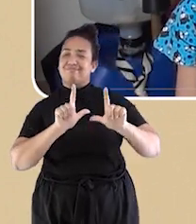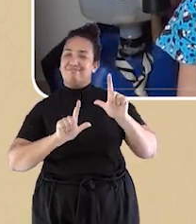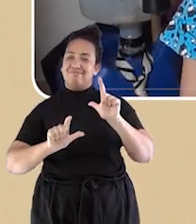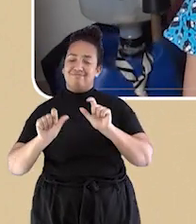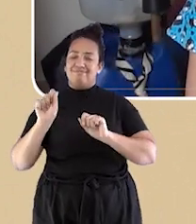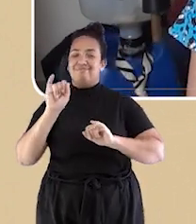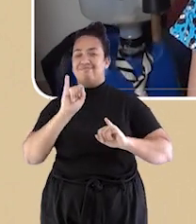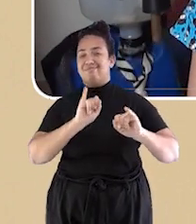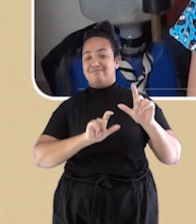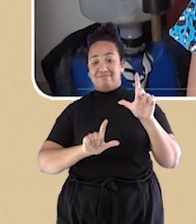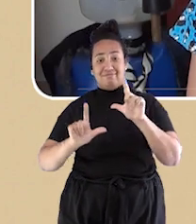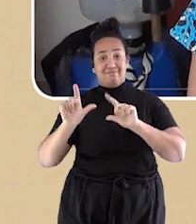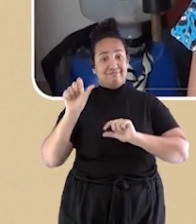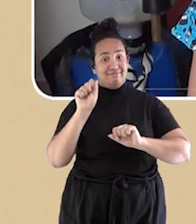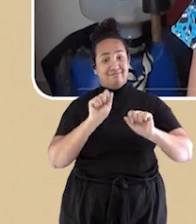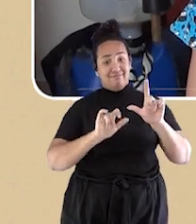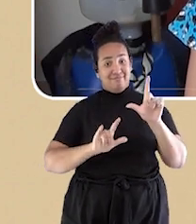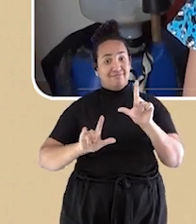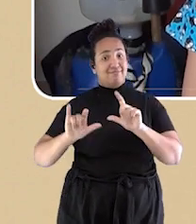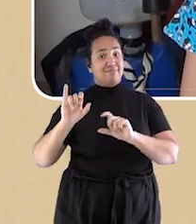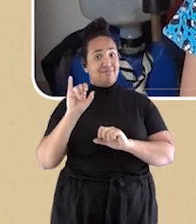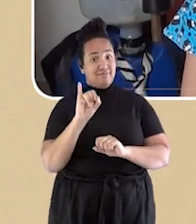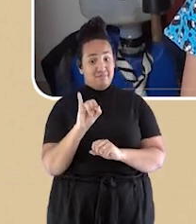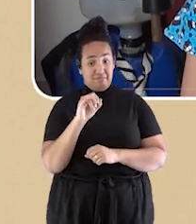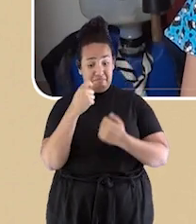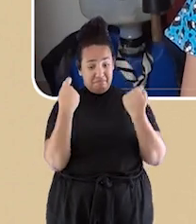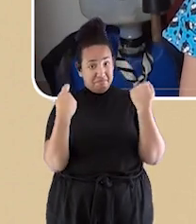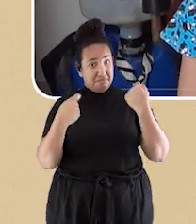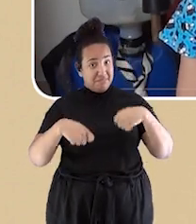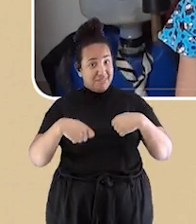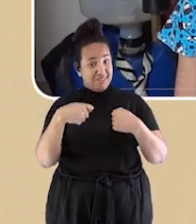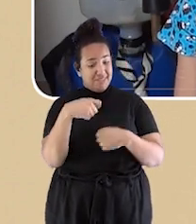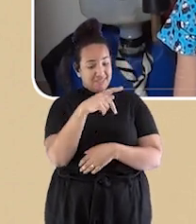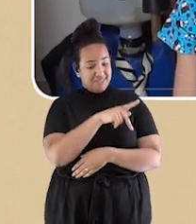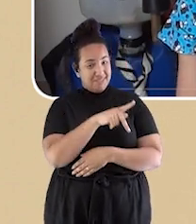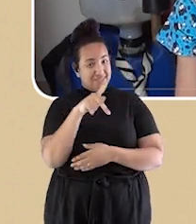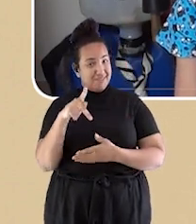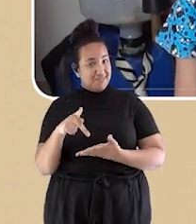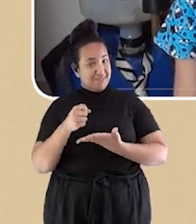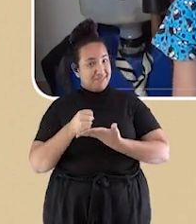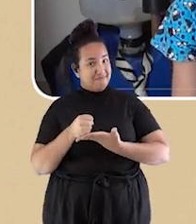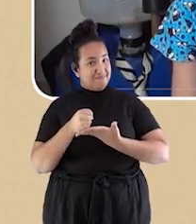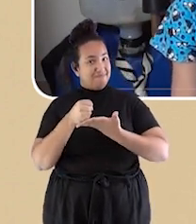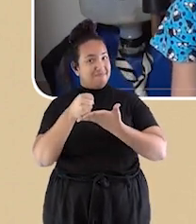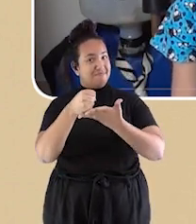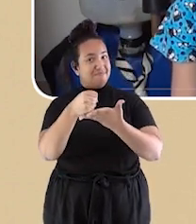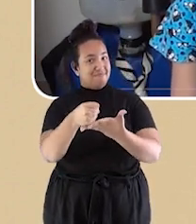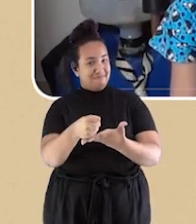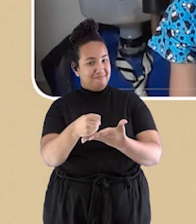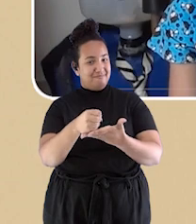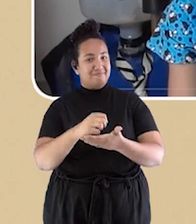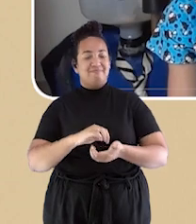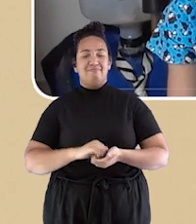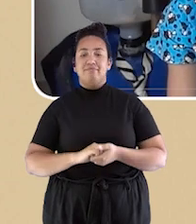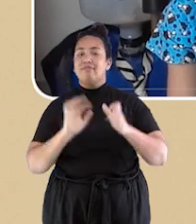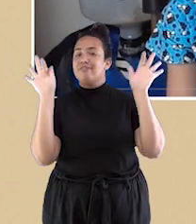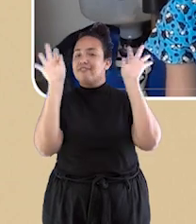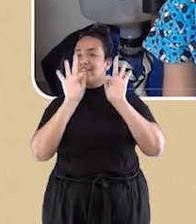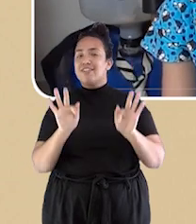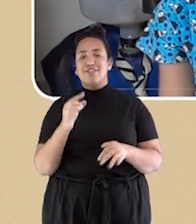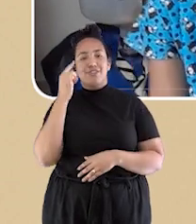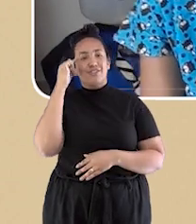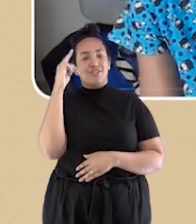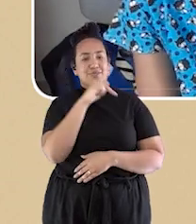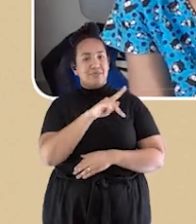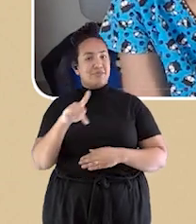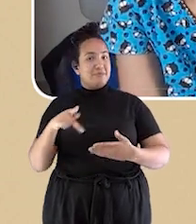laia, laia, tem que ser um professor. Feliz